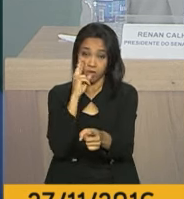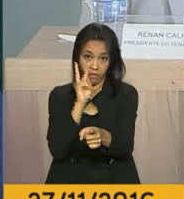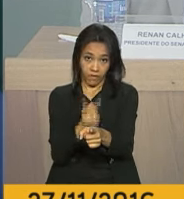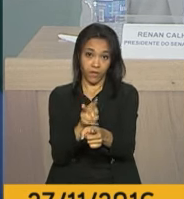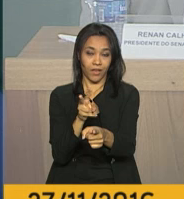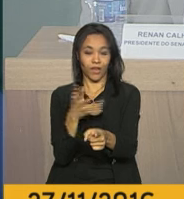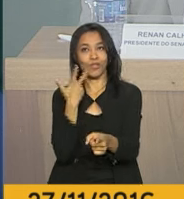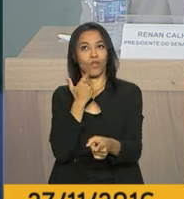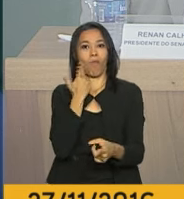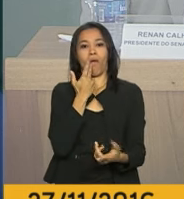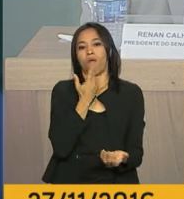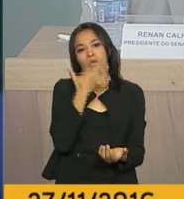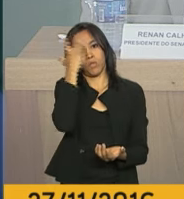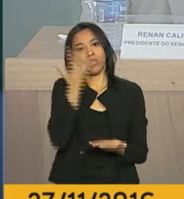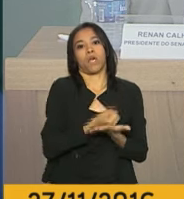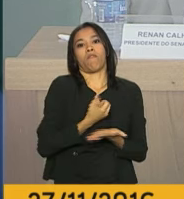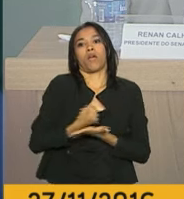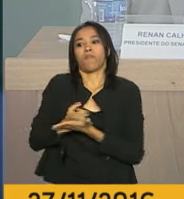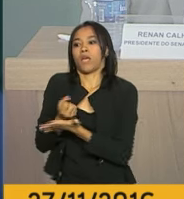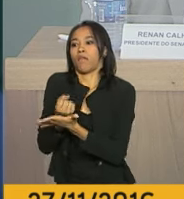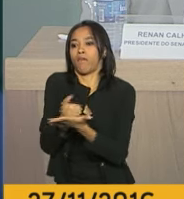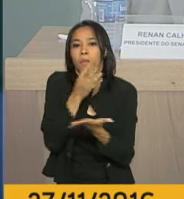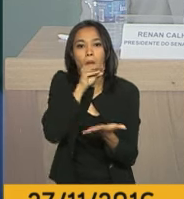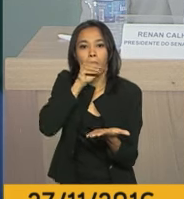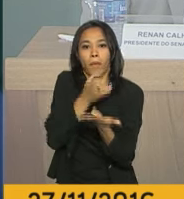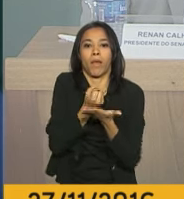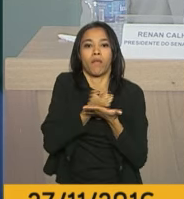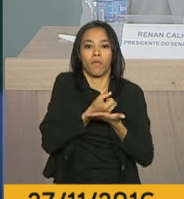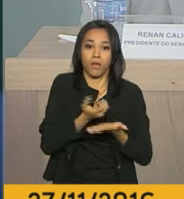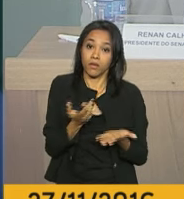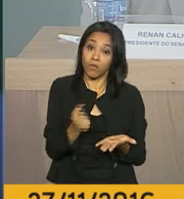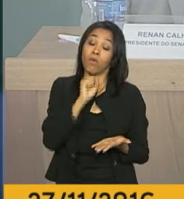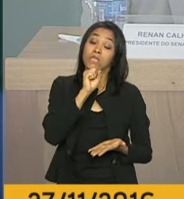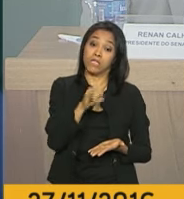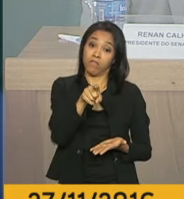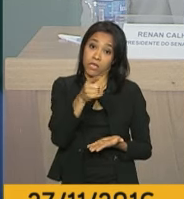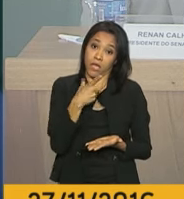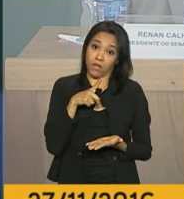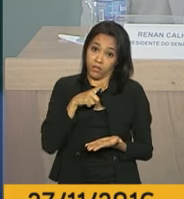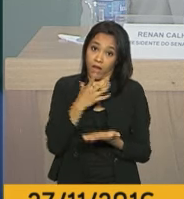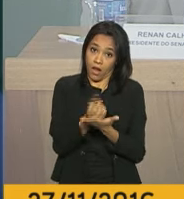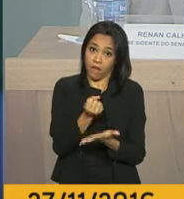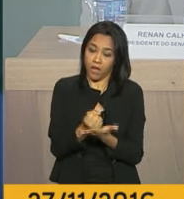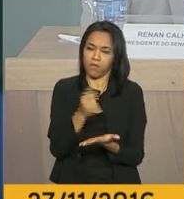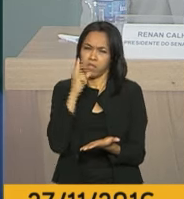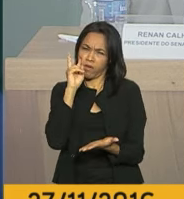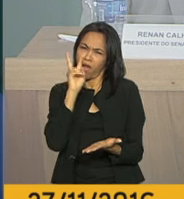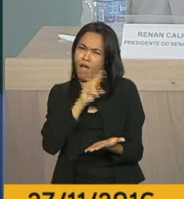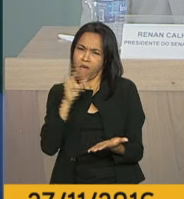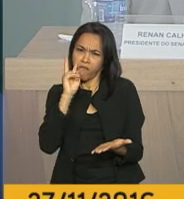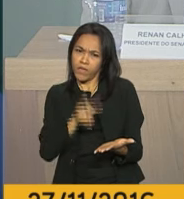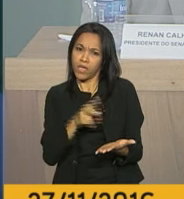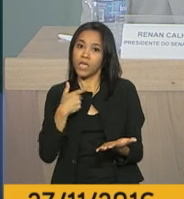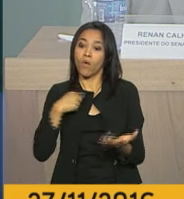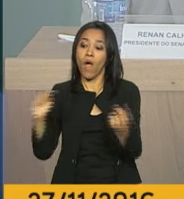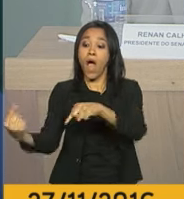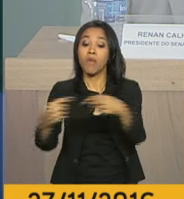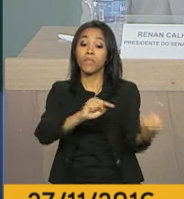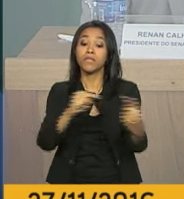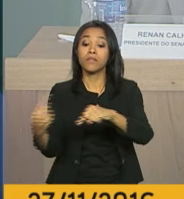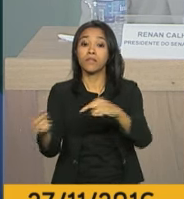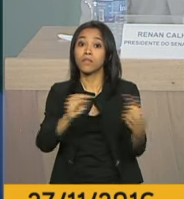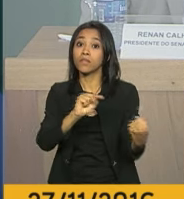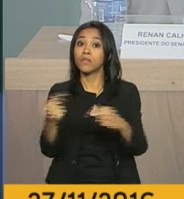é muito comum hoje, né? Se você estiver gravando, você verifica que eu disse que estava arbitrando um conflito de